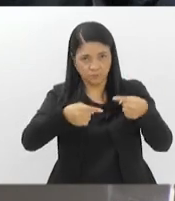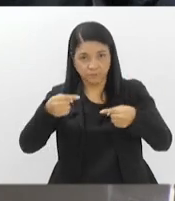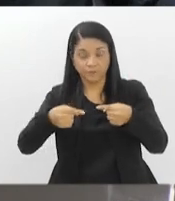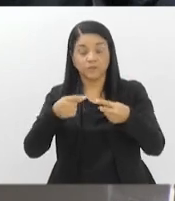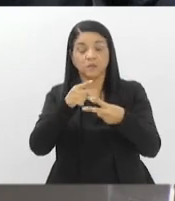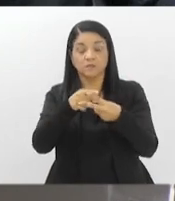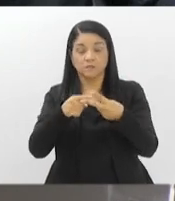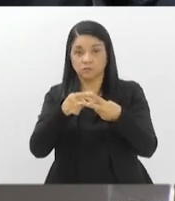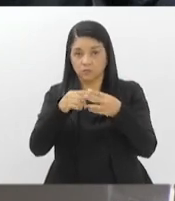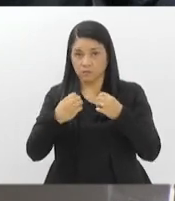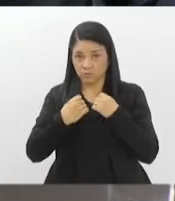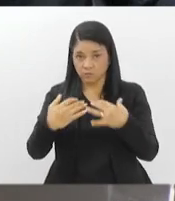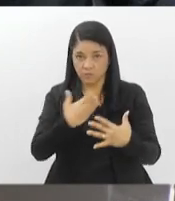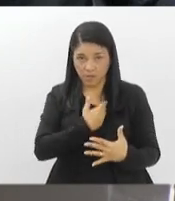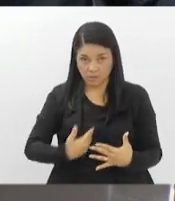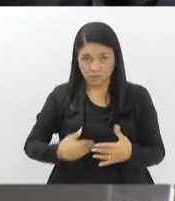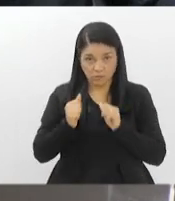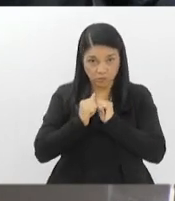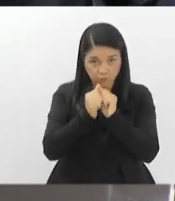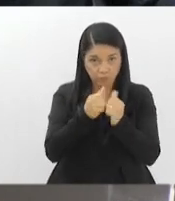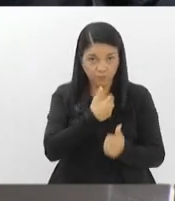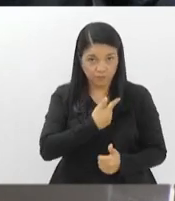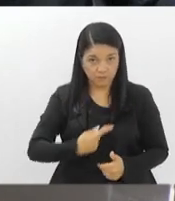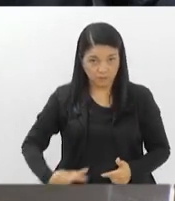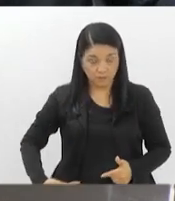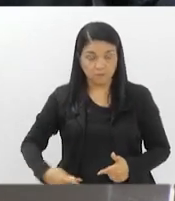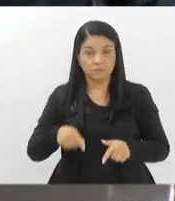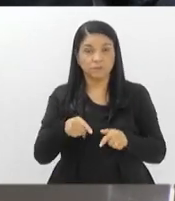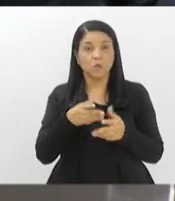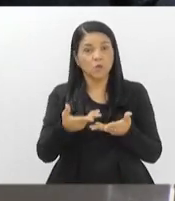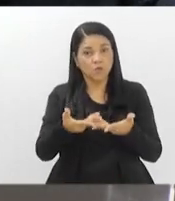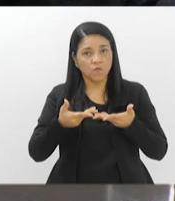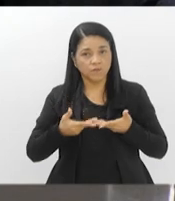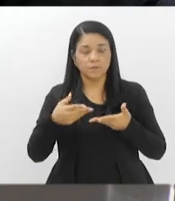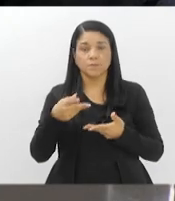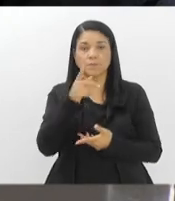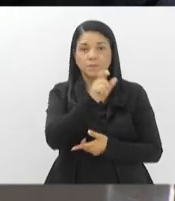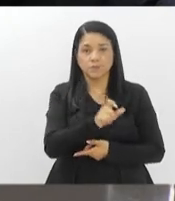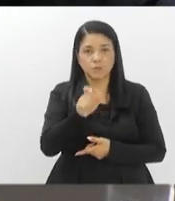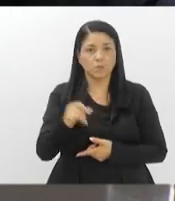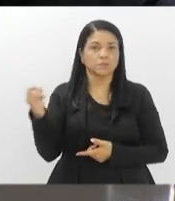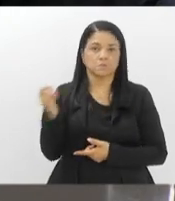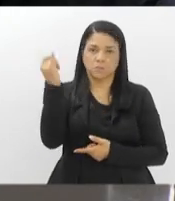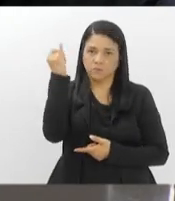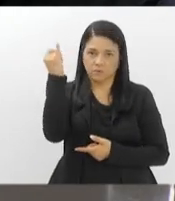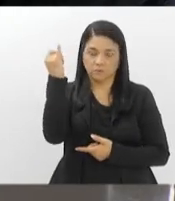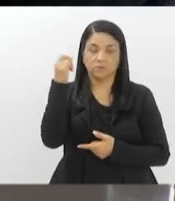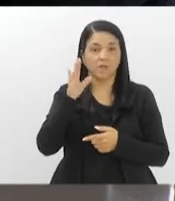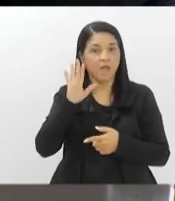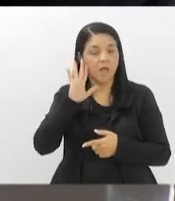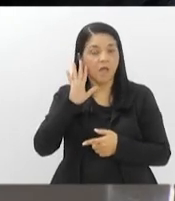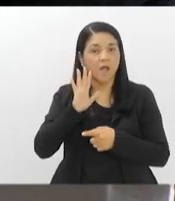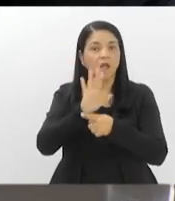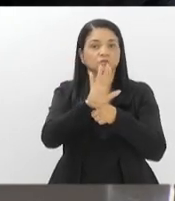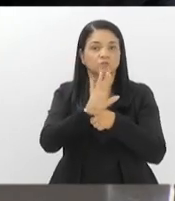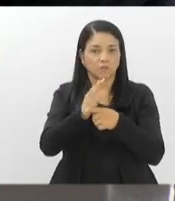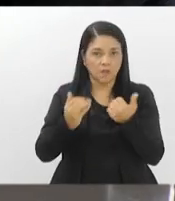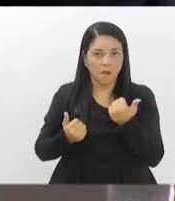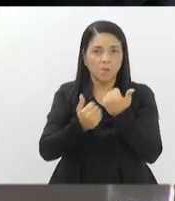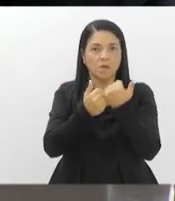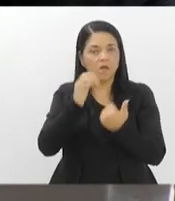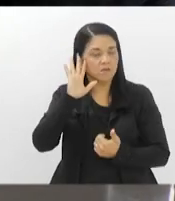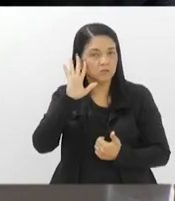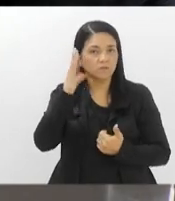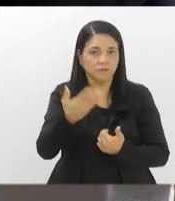que estivemos juntos Presidente eh nós convidamos pessoas importantes que ajudaria a solucionar a questão